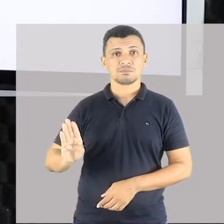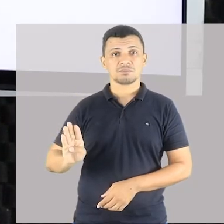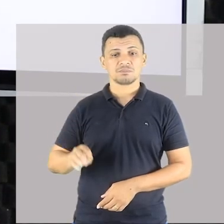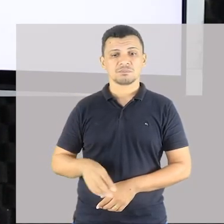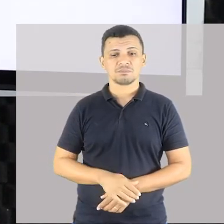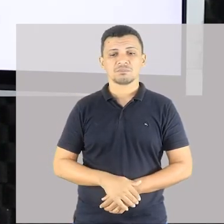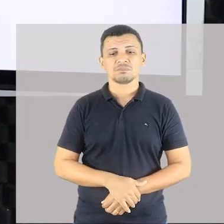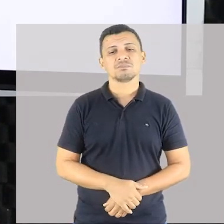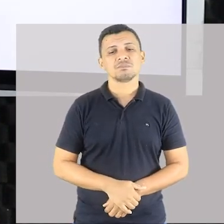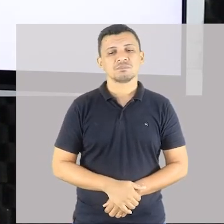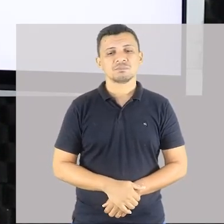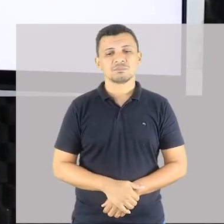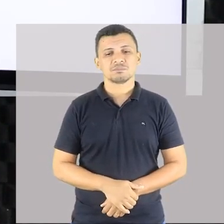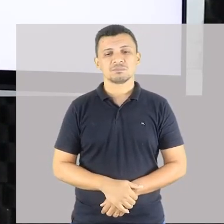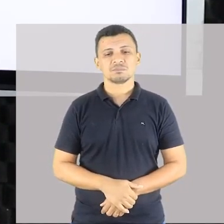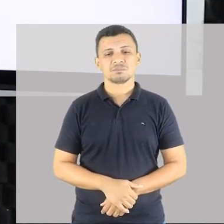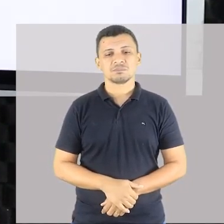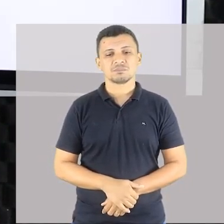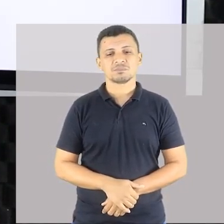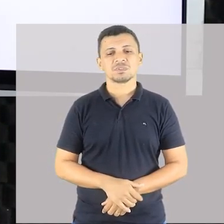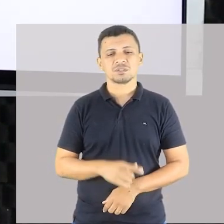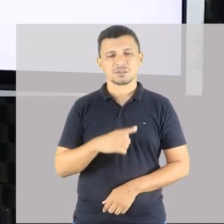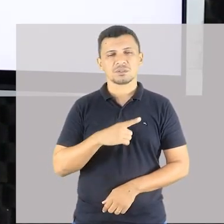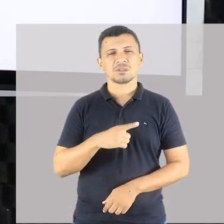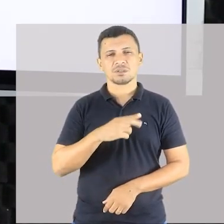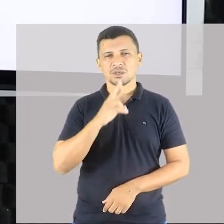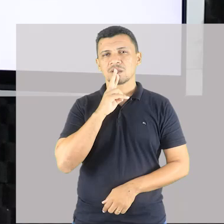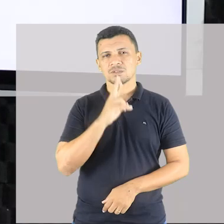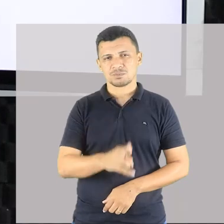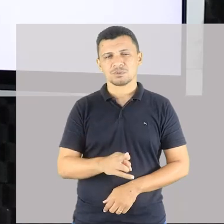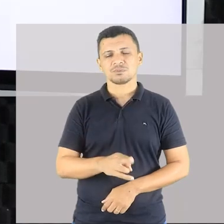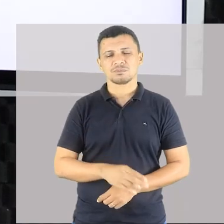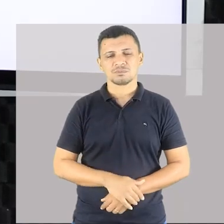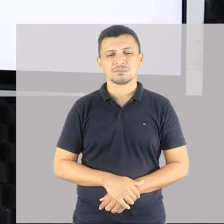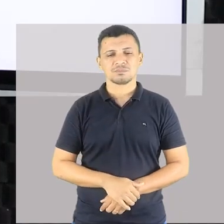Weber. Eu acho que tem uma resposta.